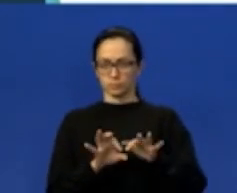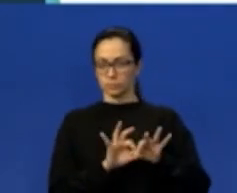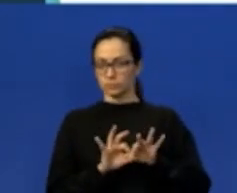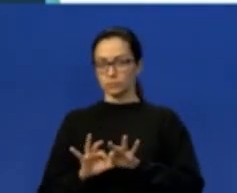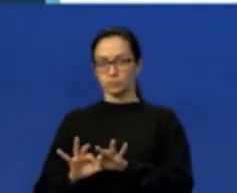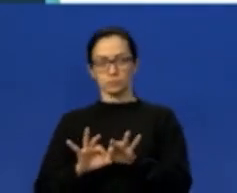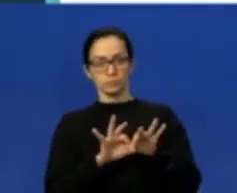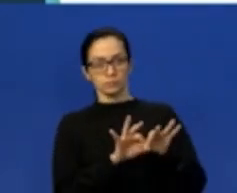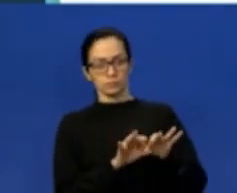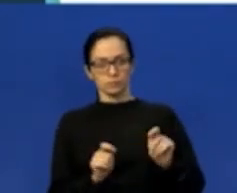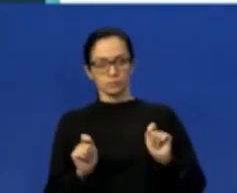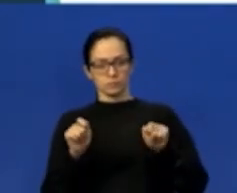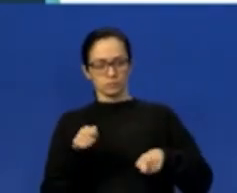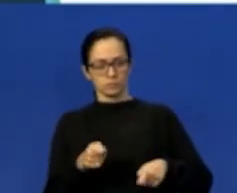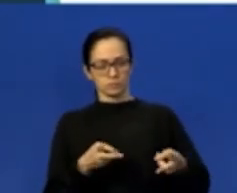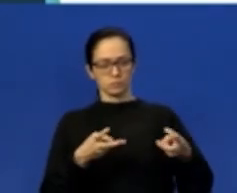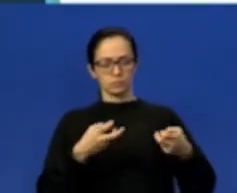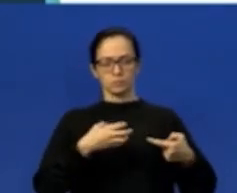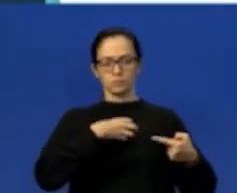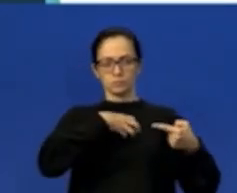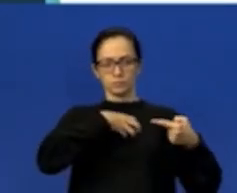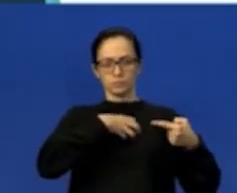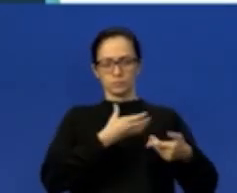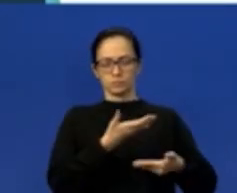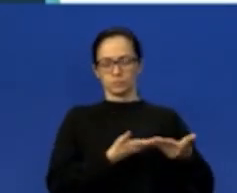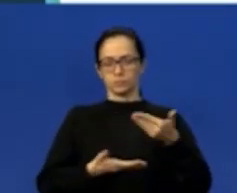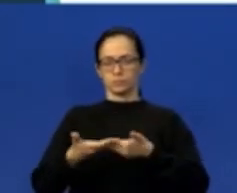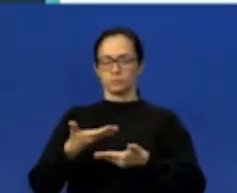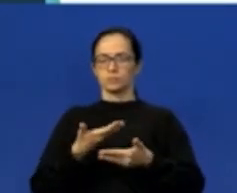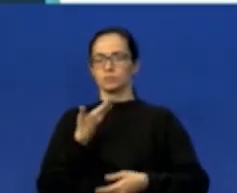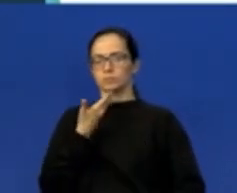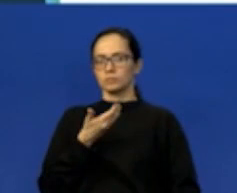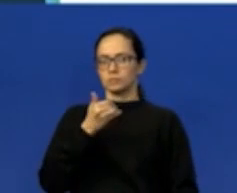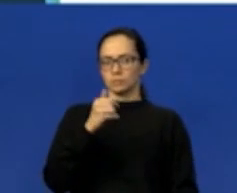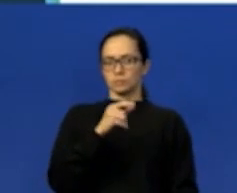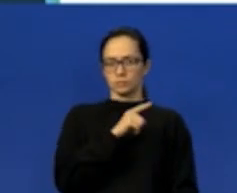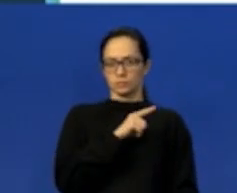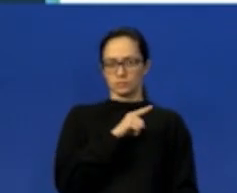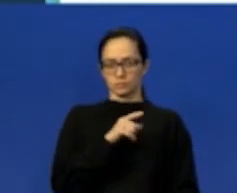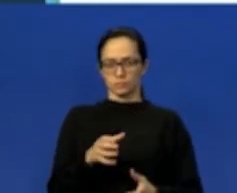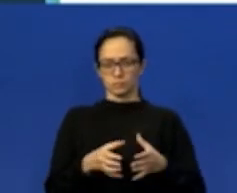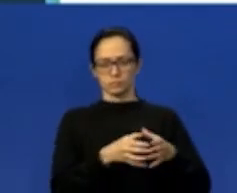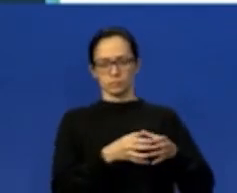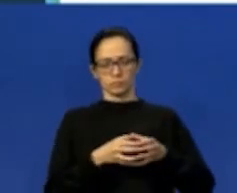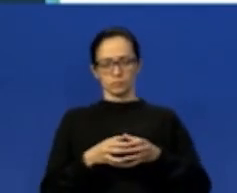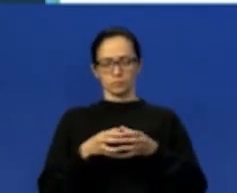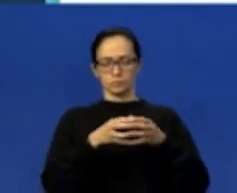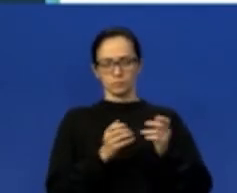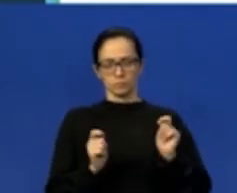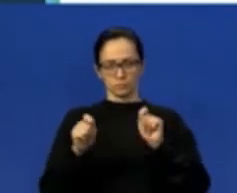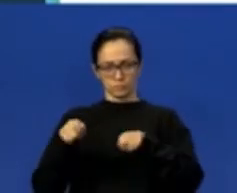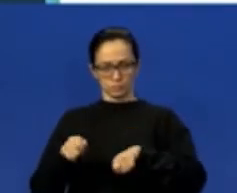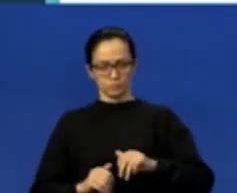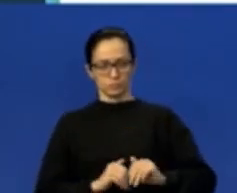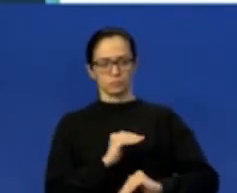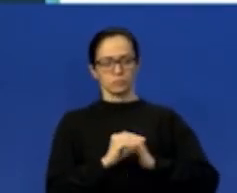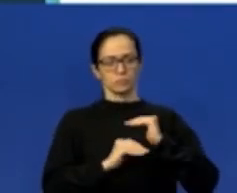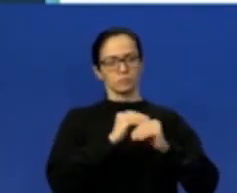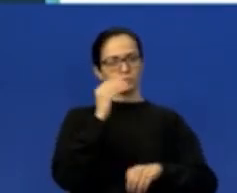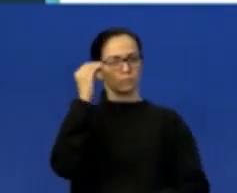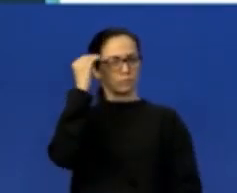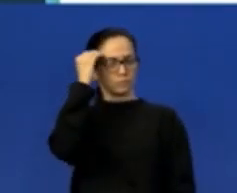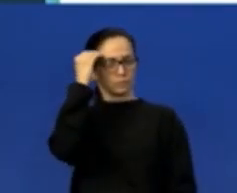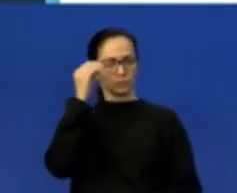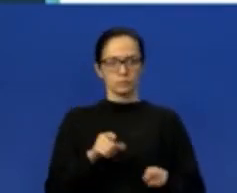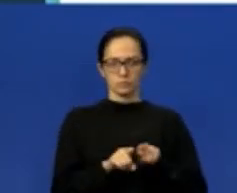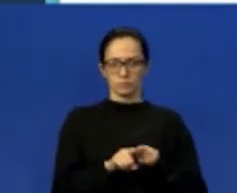vai provocar um sentimento de participação, um sentimento de que ele faz parte de um grupo e o desenvolvimento cognitivo dele.